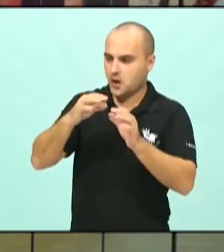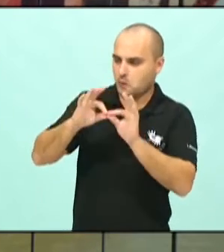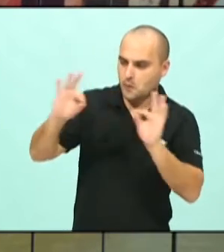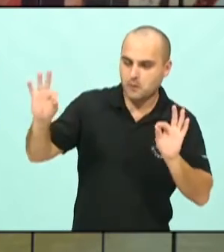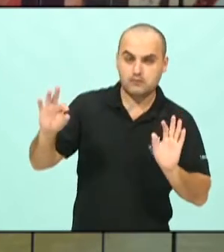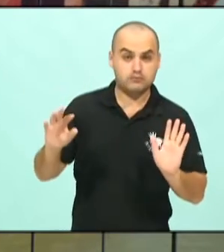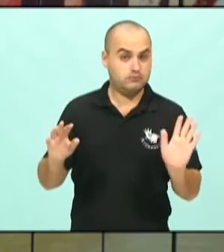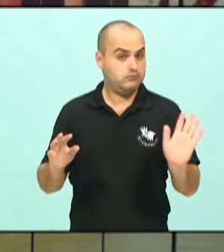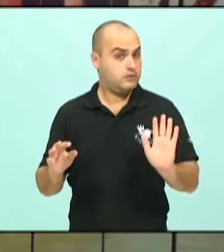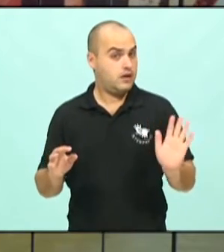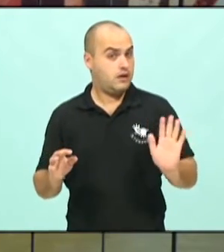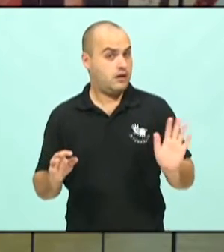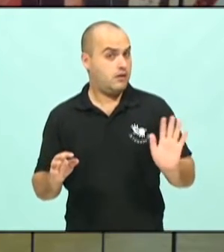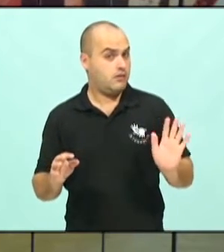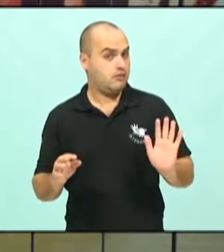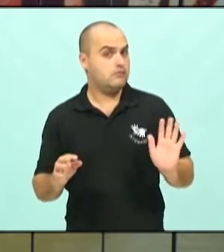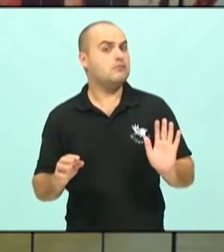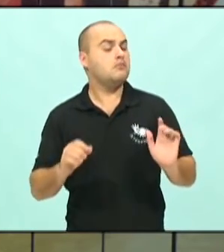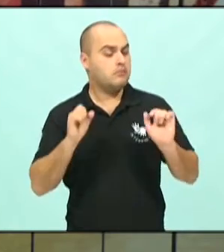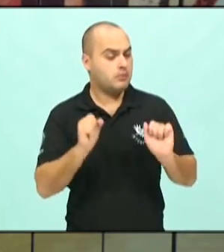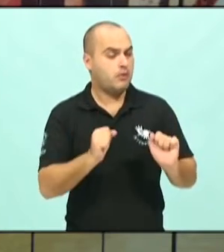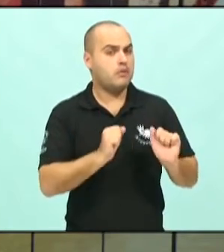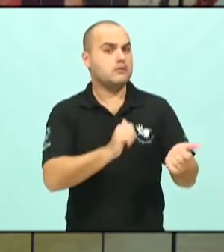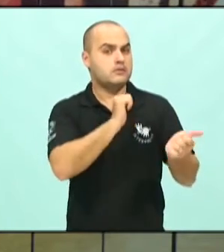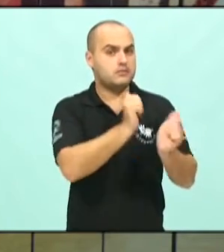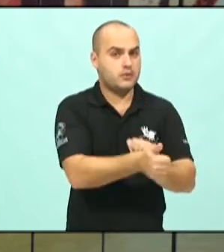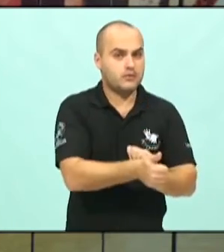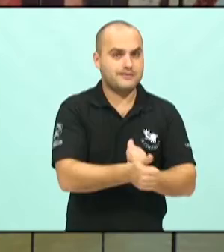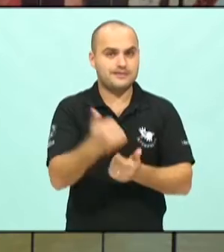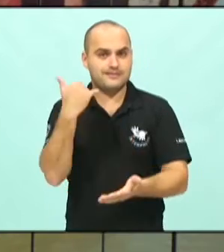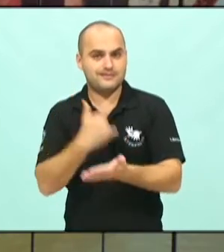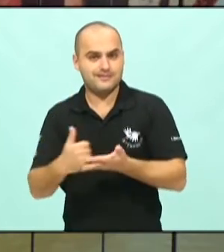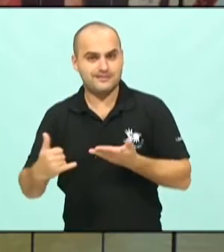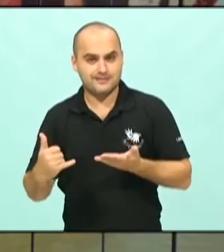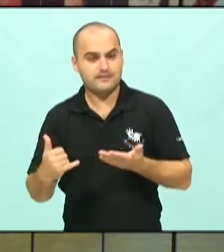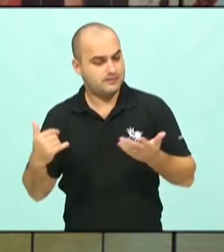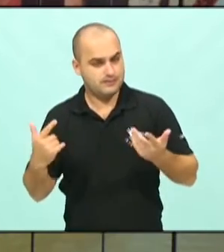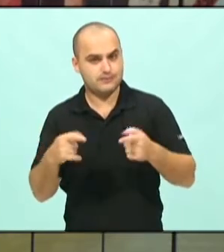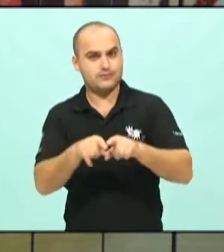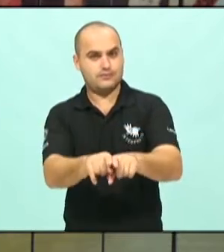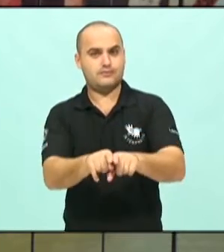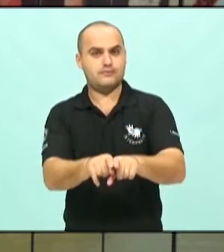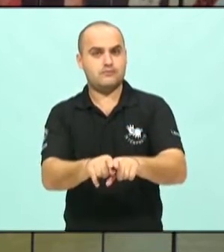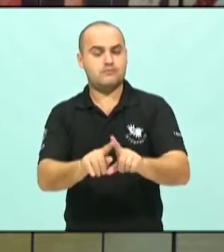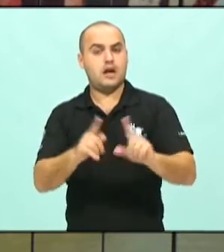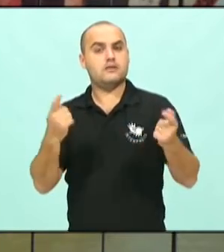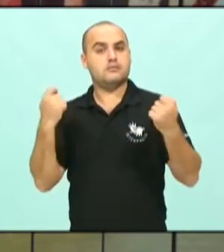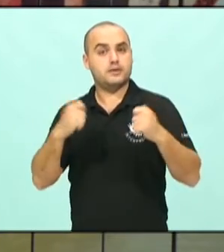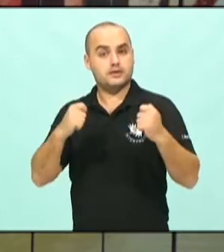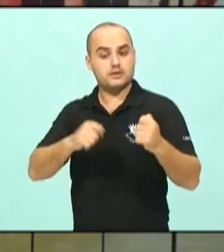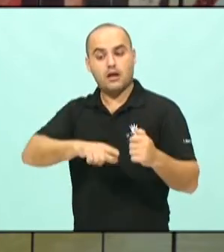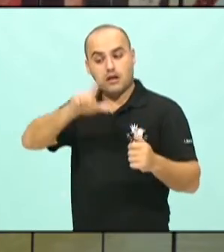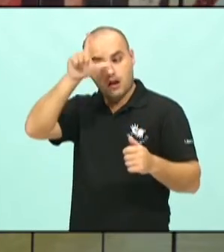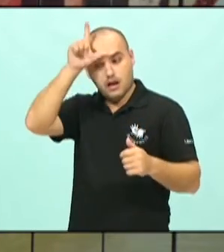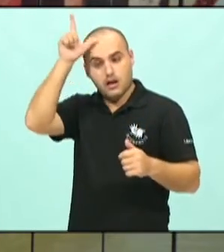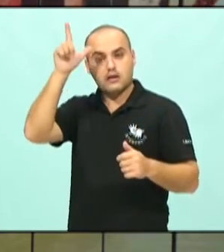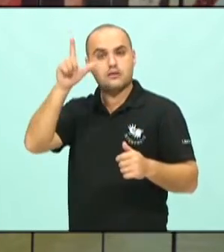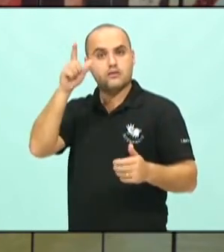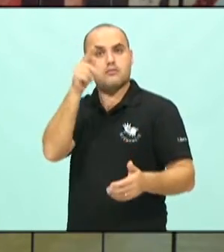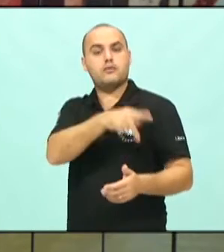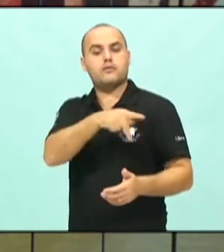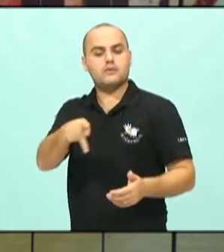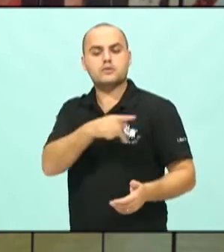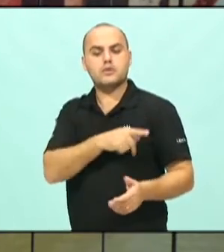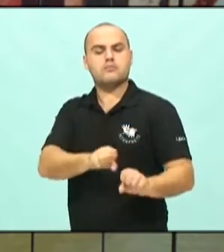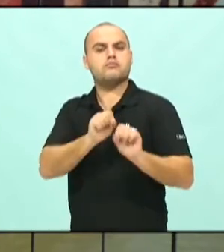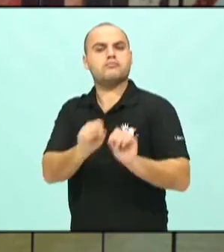boa formação, ele pode fazer os dois, não deve. Eu acho que cabe do líder, desse profissional, desse professor que está